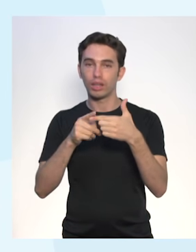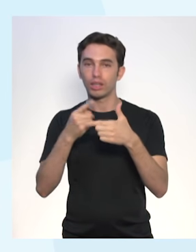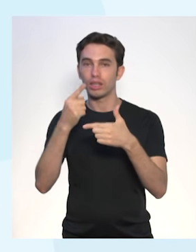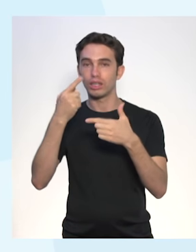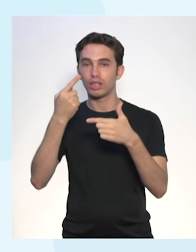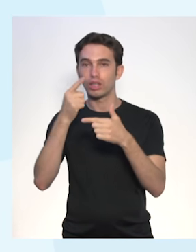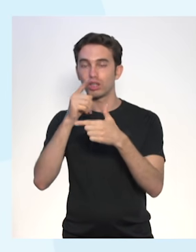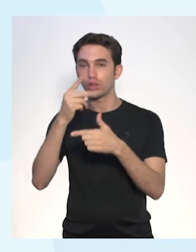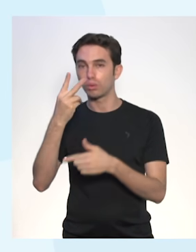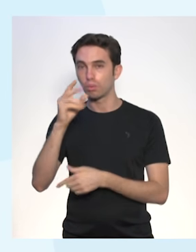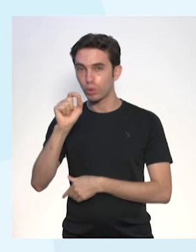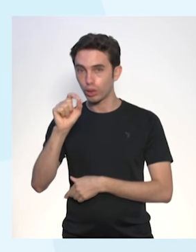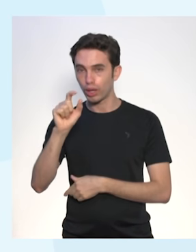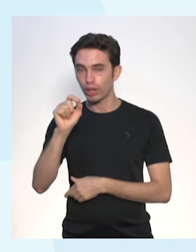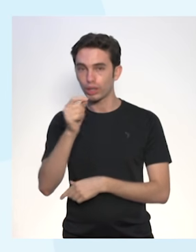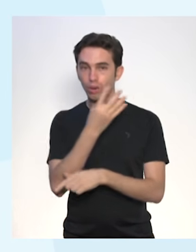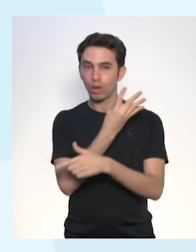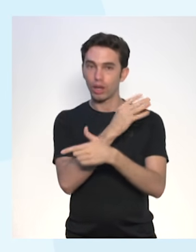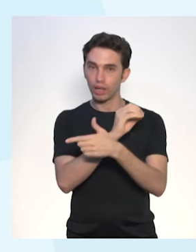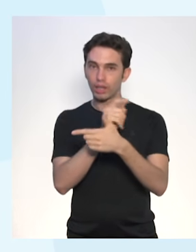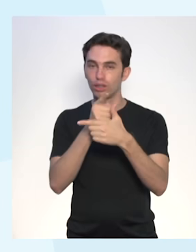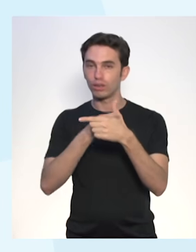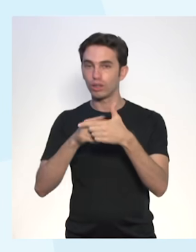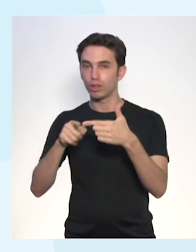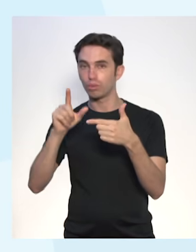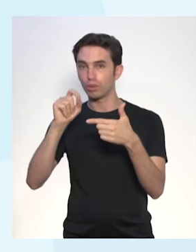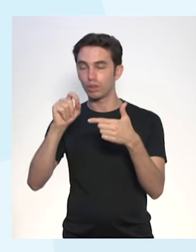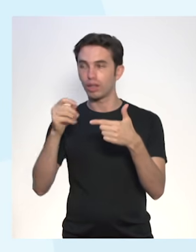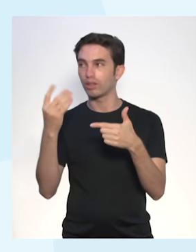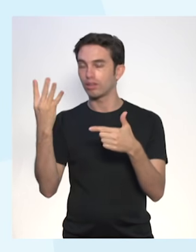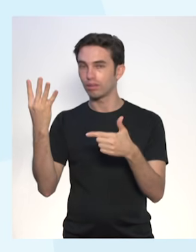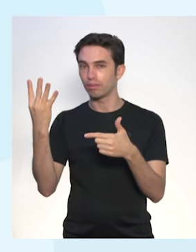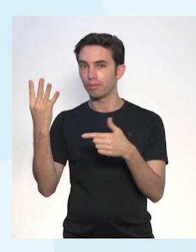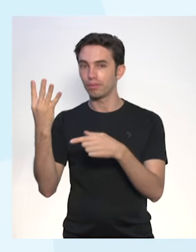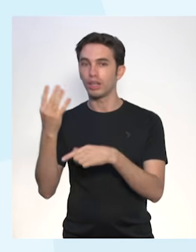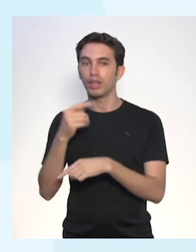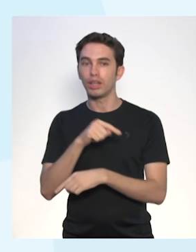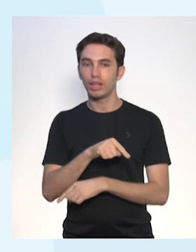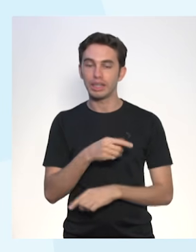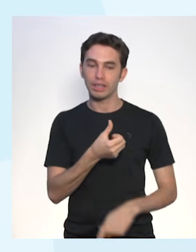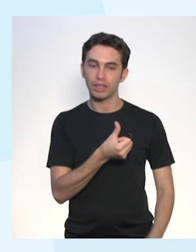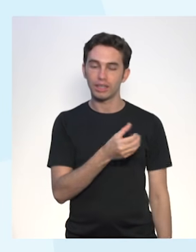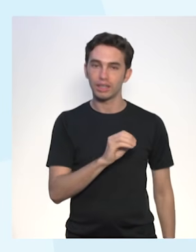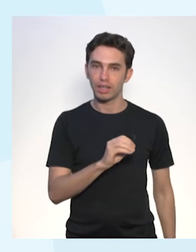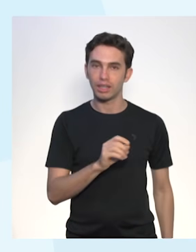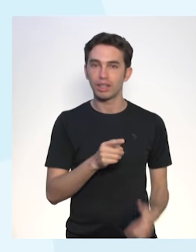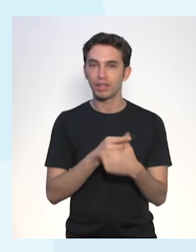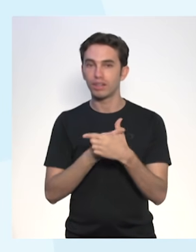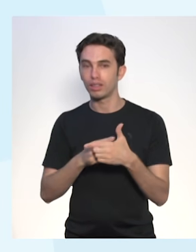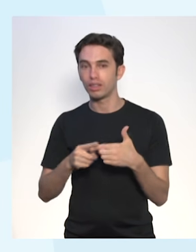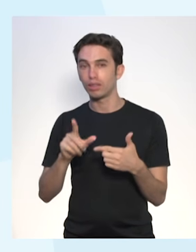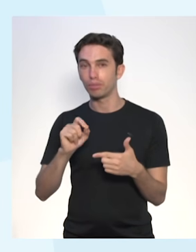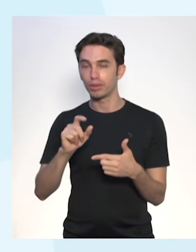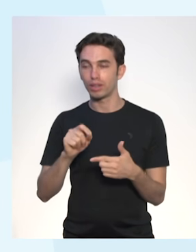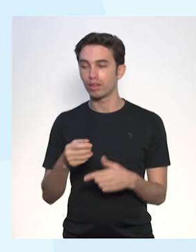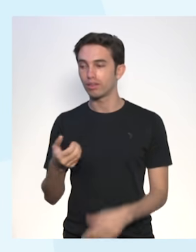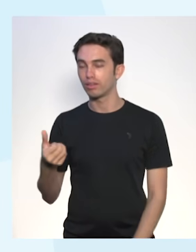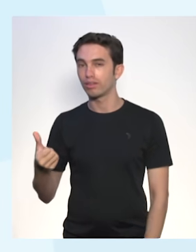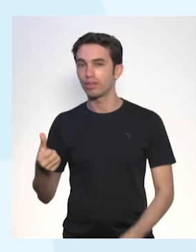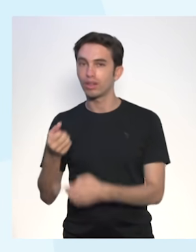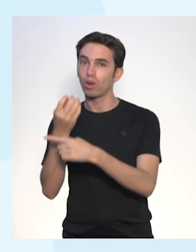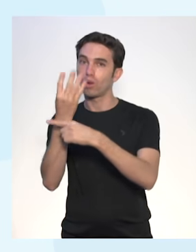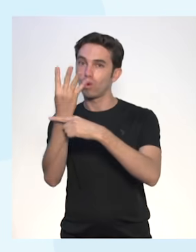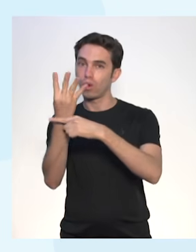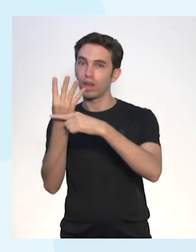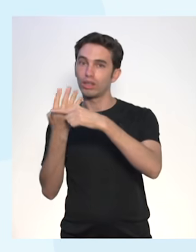por 10 vai dar 6. Então, olha aí o resultado. Ficou 4 sextos. Certo. Só que eu ainda posso